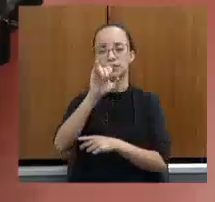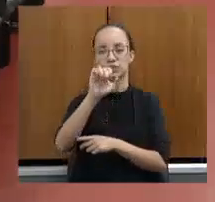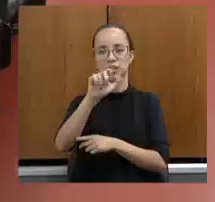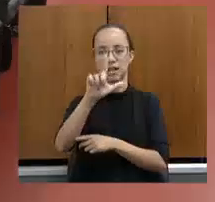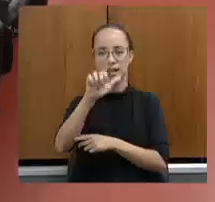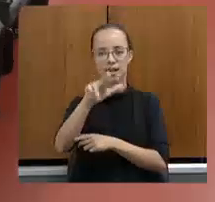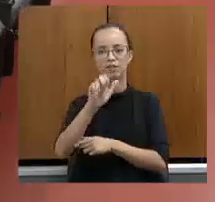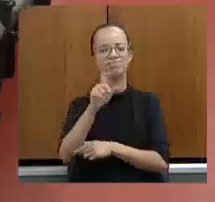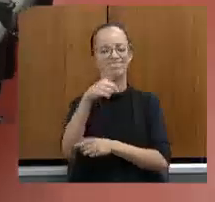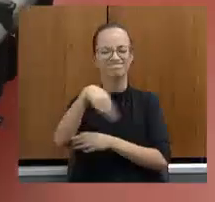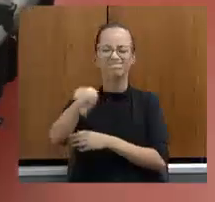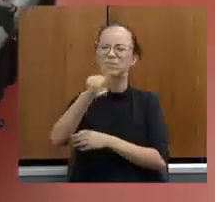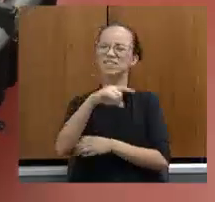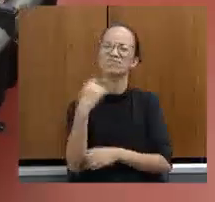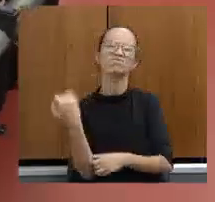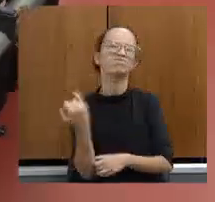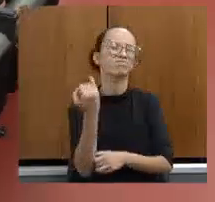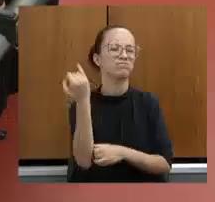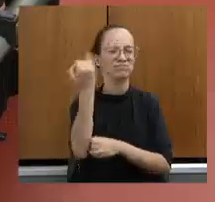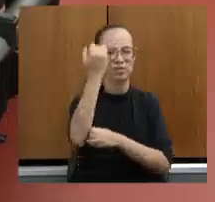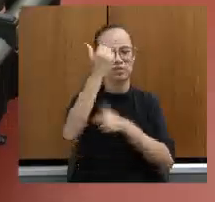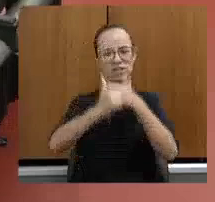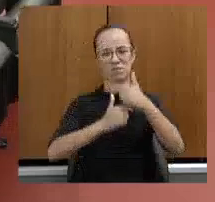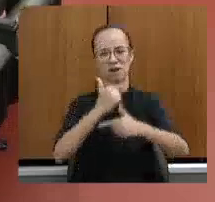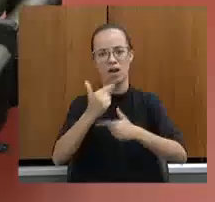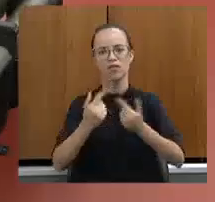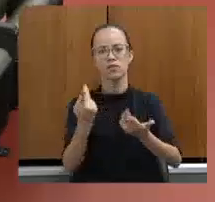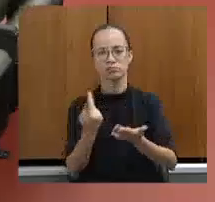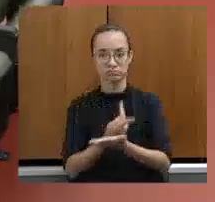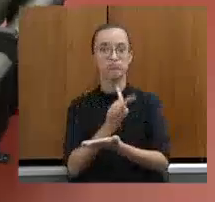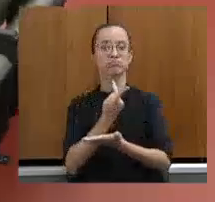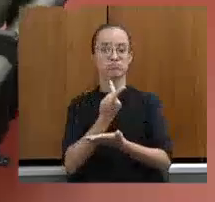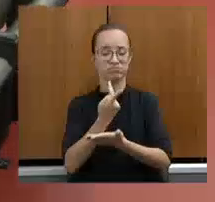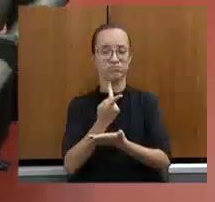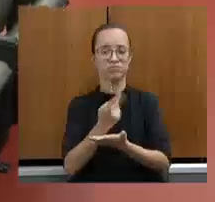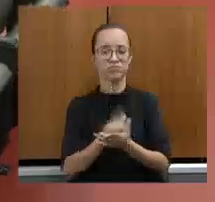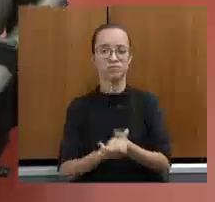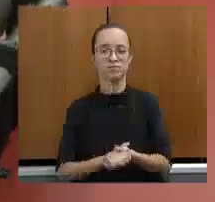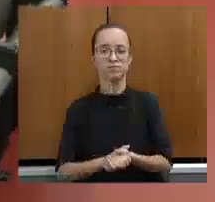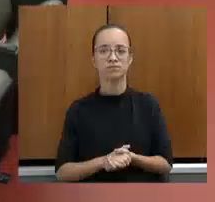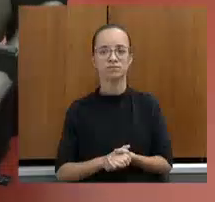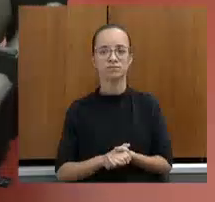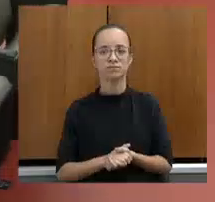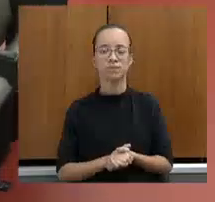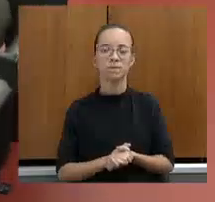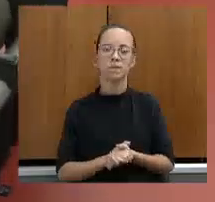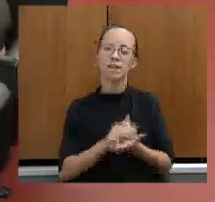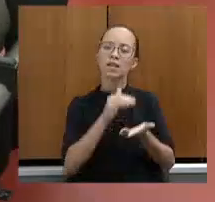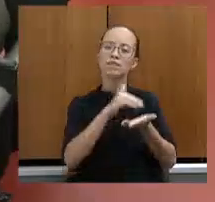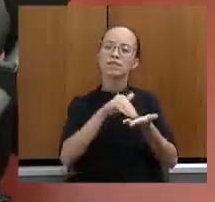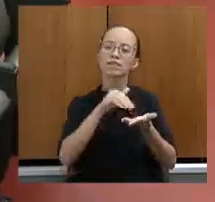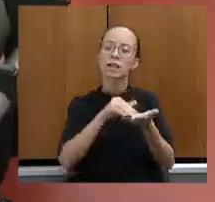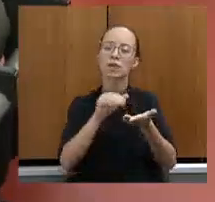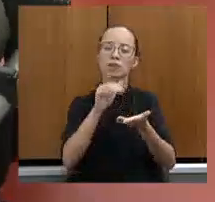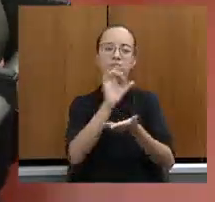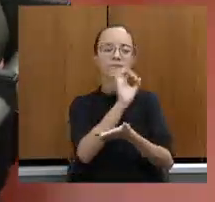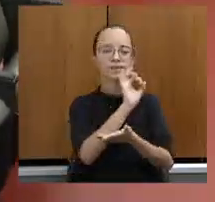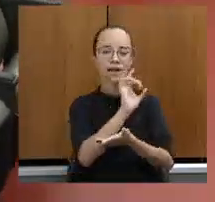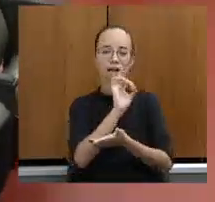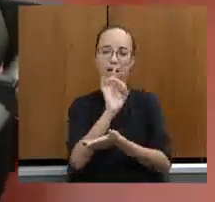vocês têm sido fundamentais no trabalho que vem sendo realizado e cada secretário